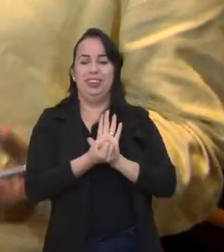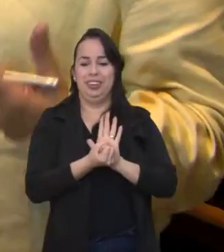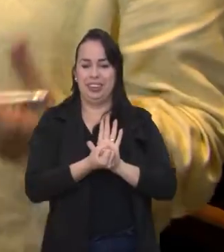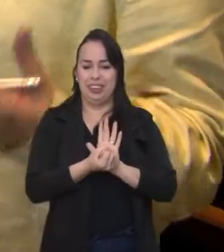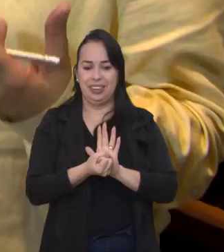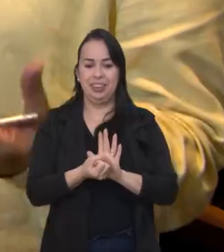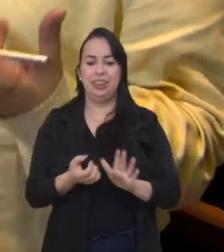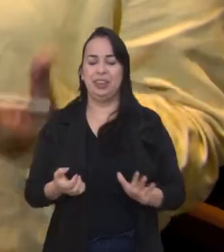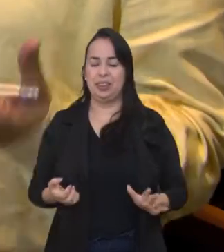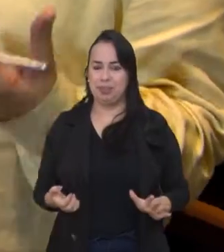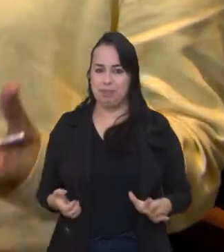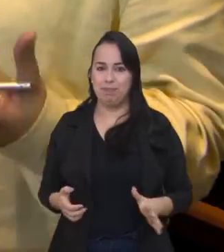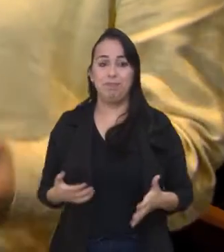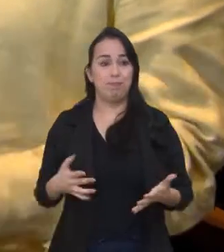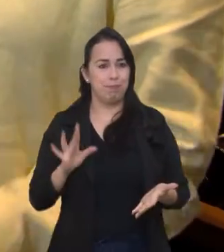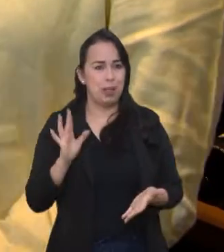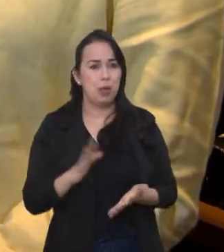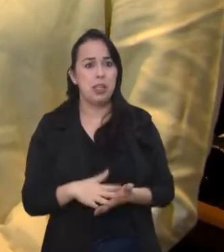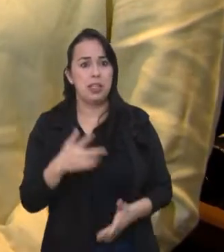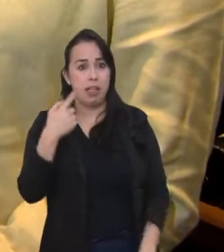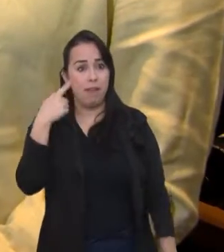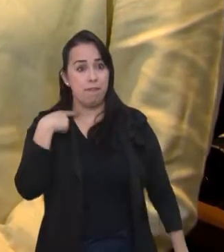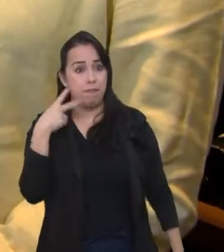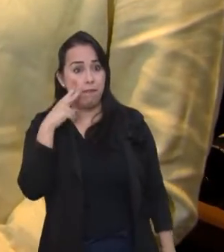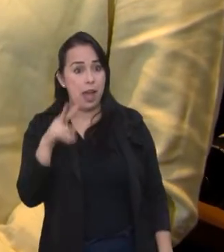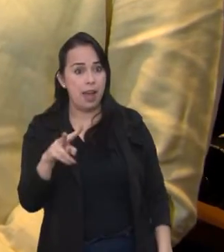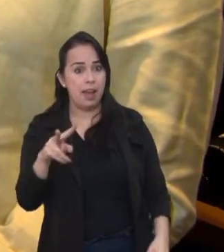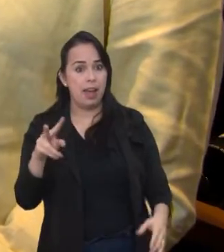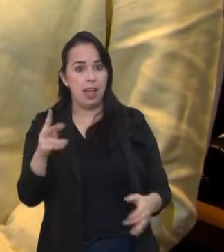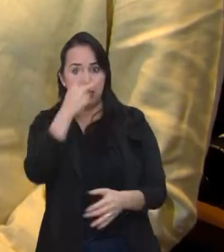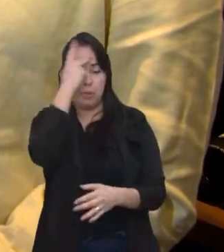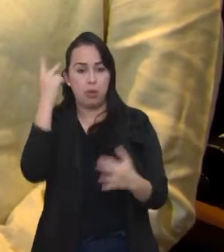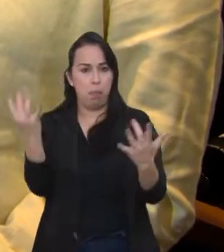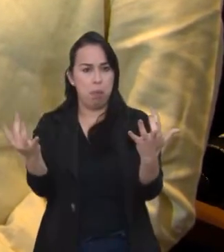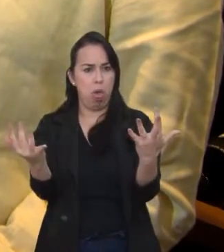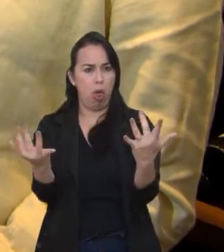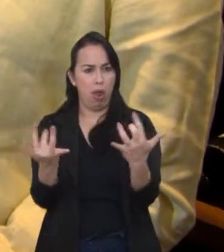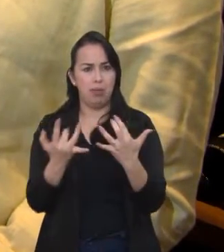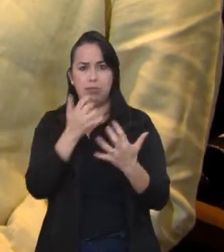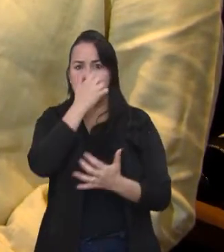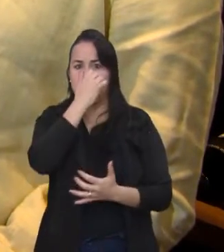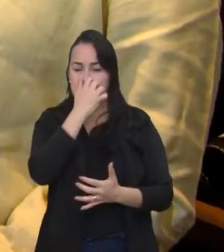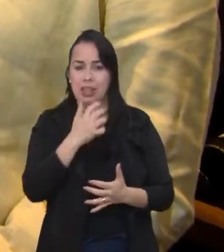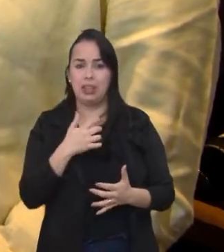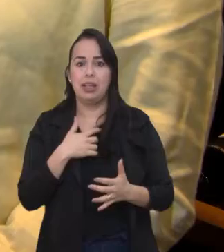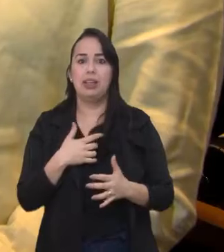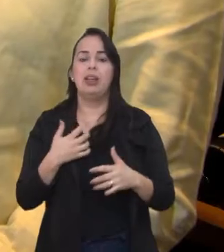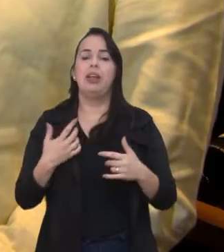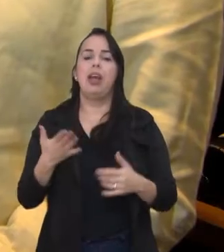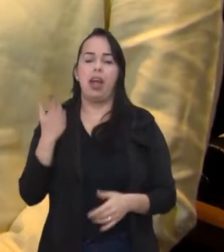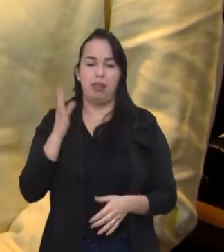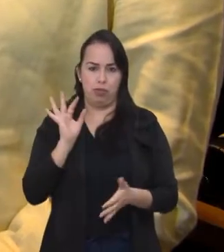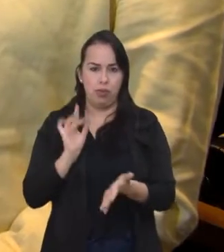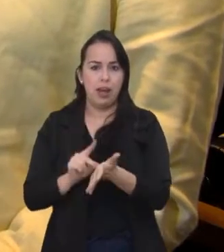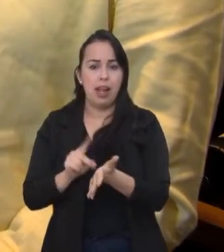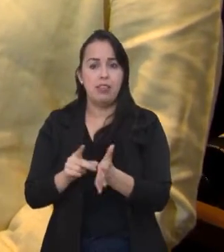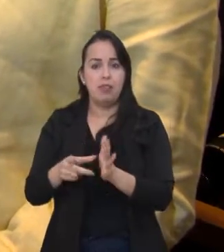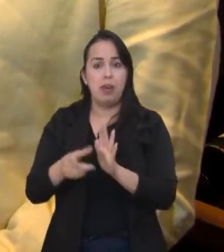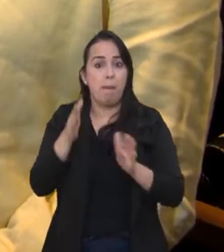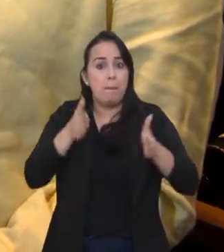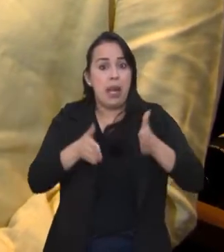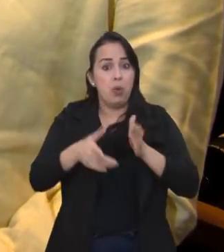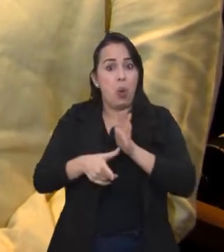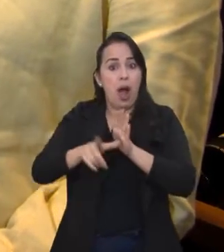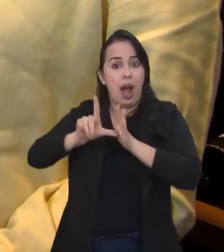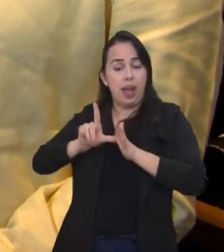nesses 8 anos que eu... Ver a quantidade de pessoas, nesses 8 anos que eu fiquei, e realmente foi antes da pandemia, onde todo mundo se abraçava, todo